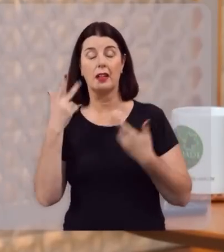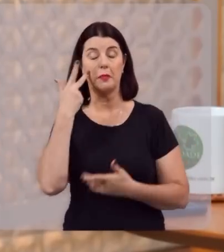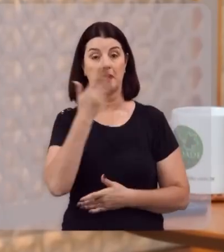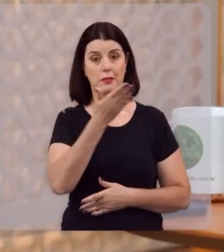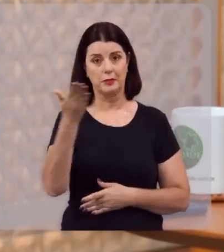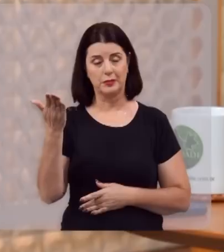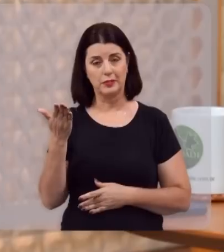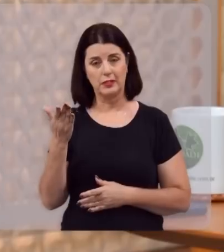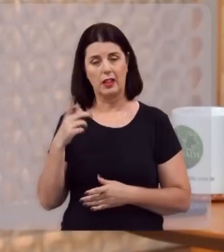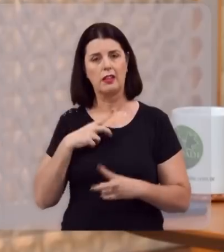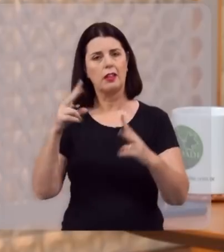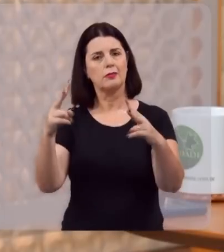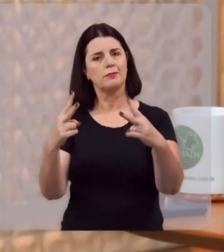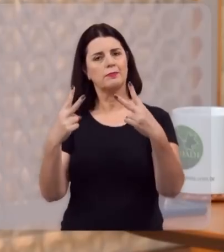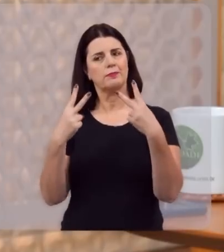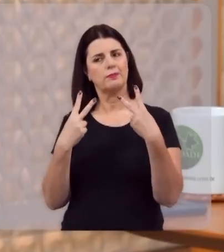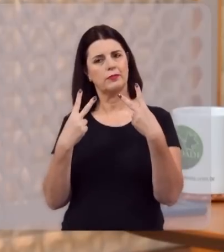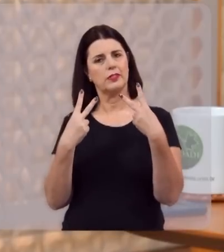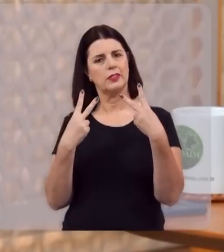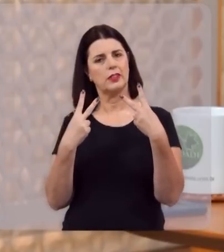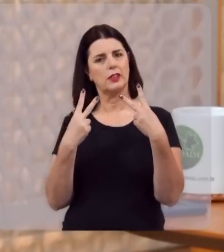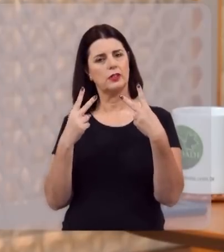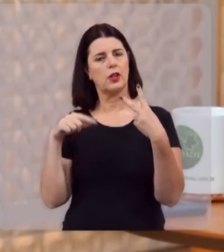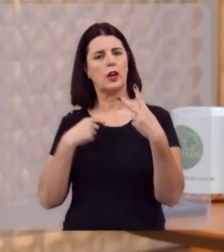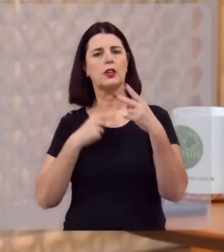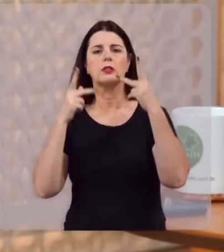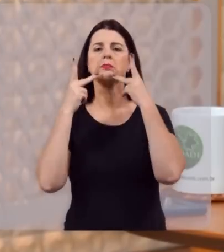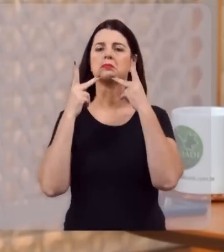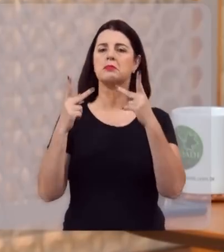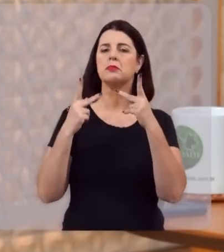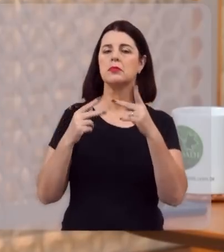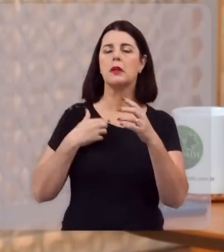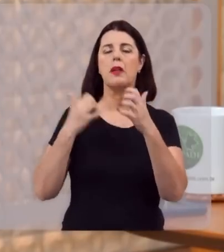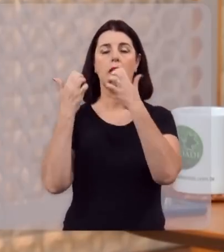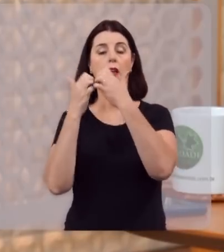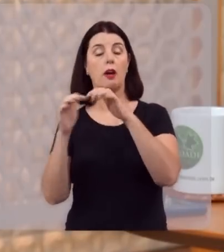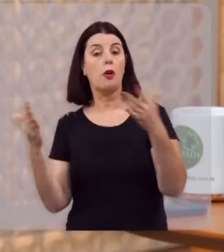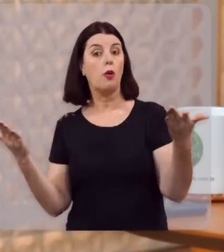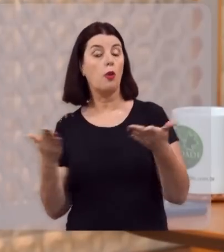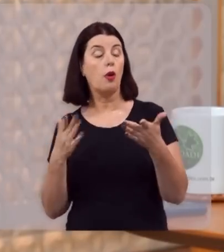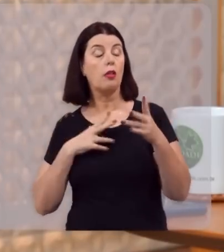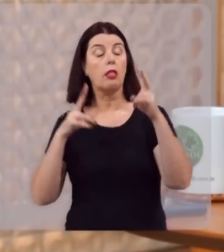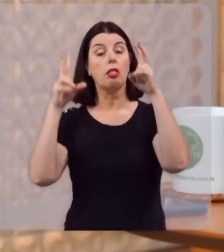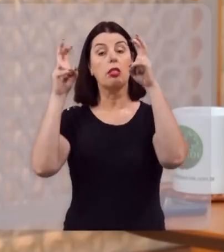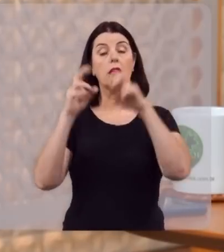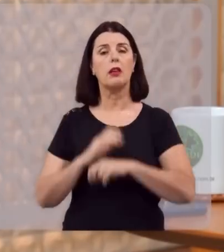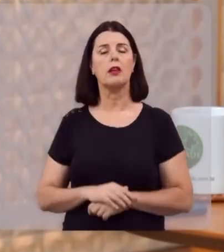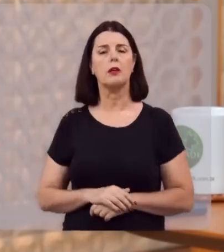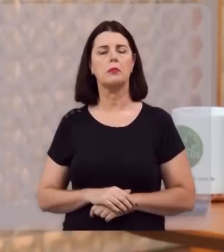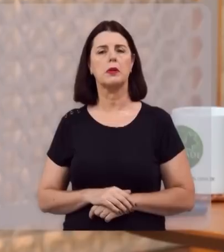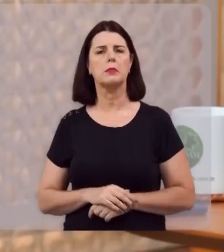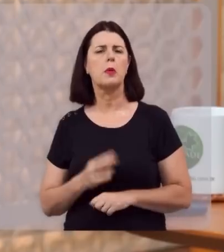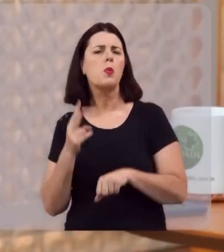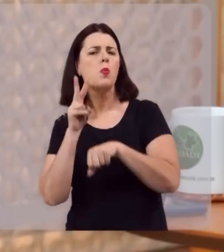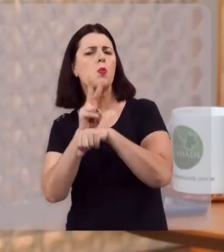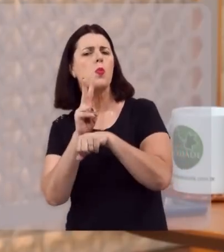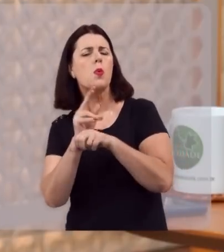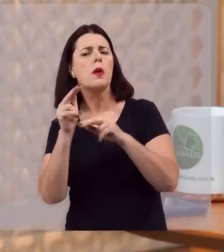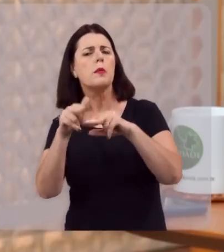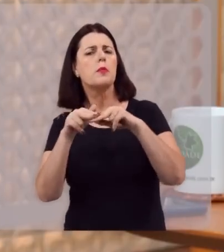e carinho para você que tem nos acompanhado a nossa mensagem para reflexão de hoje tem como tema